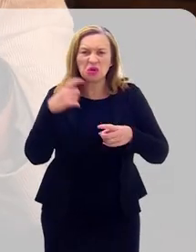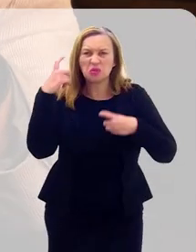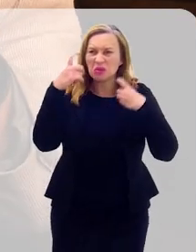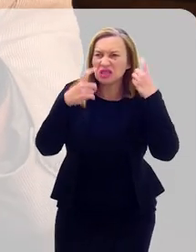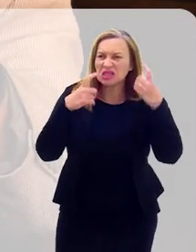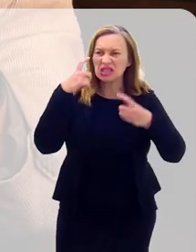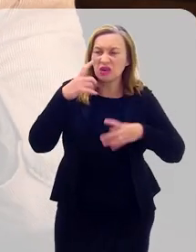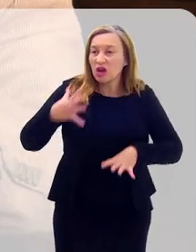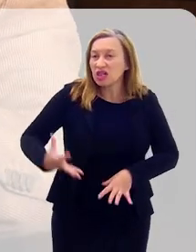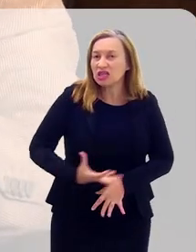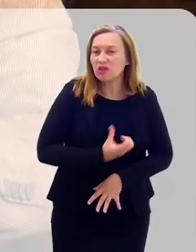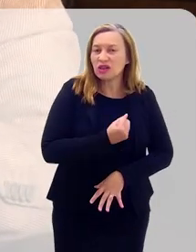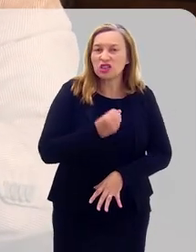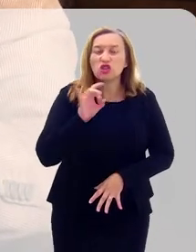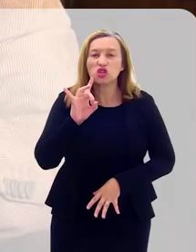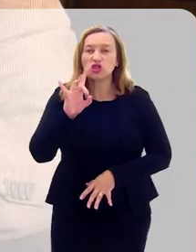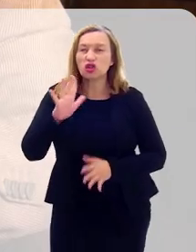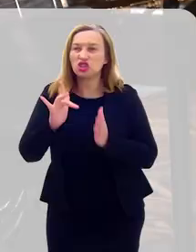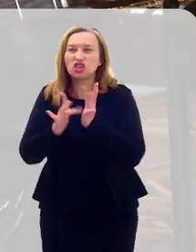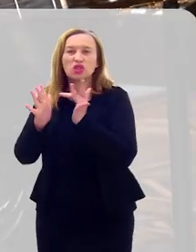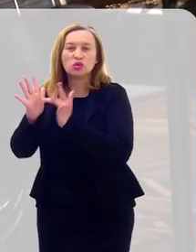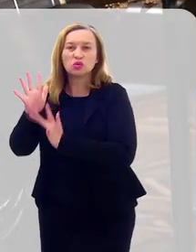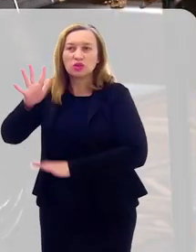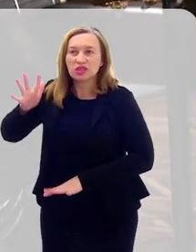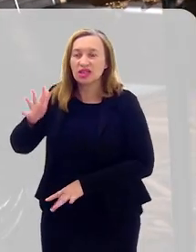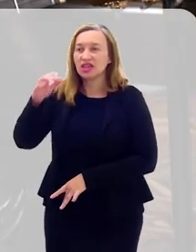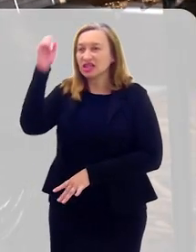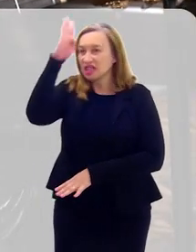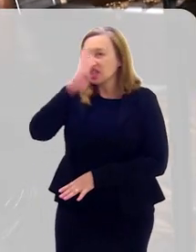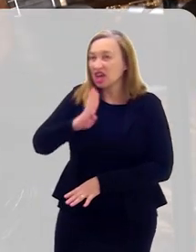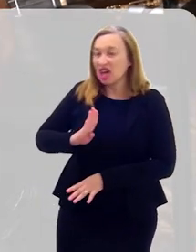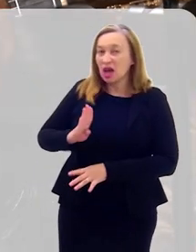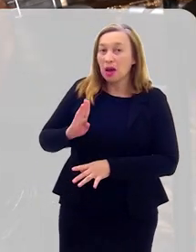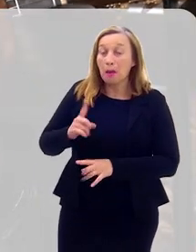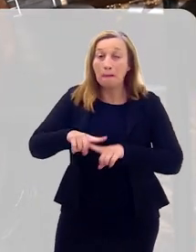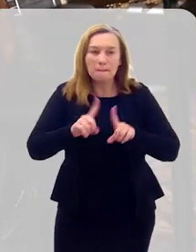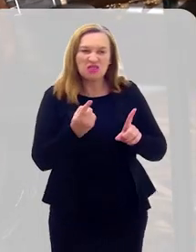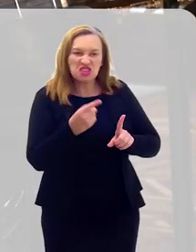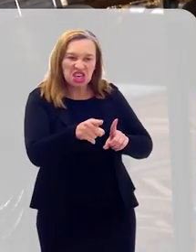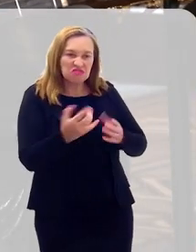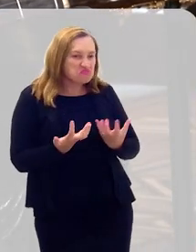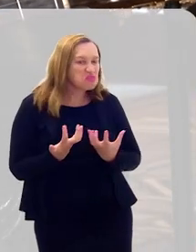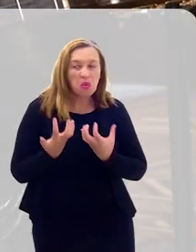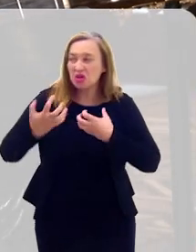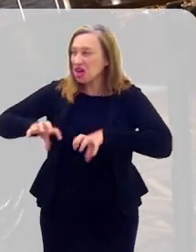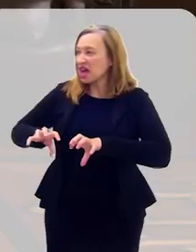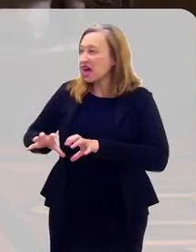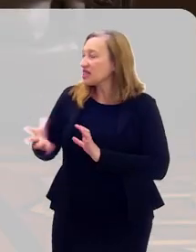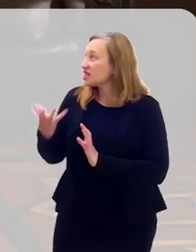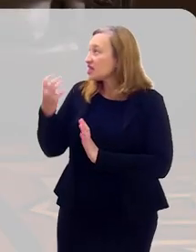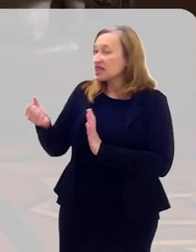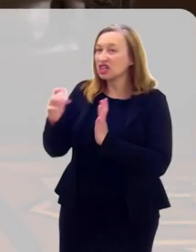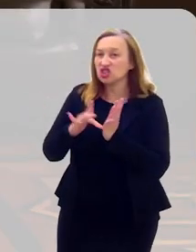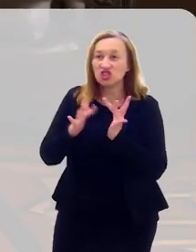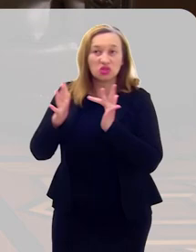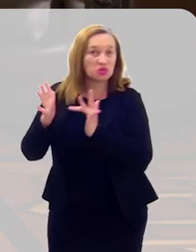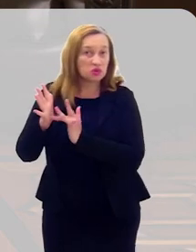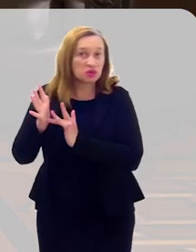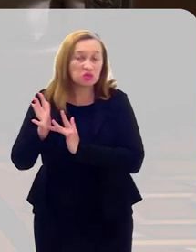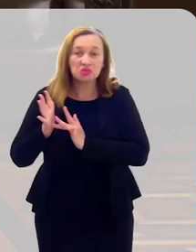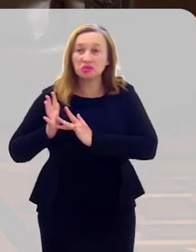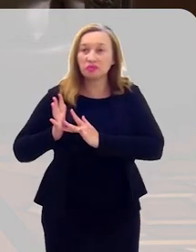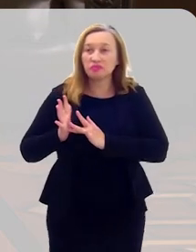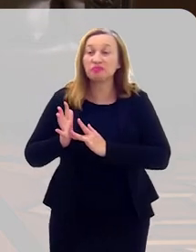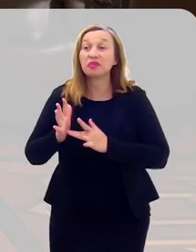lugar. A salvação tá em Jesus e é de graça. Mas você disfarça, não quer aceitar. Deixa eu a dizer. A cidade do